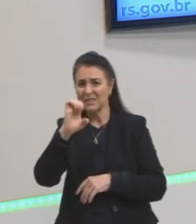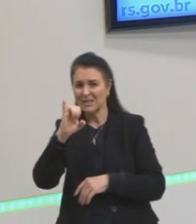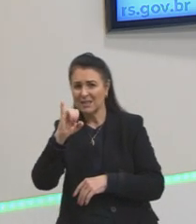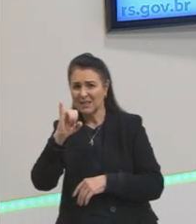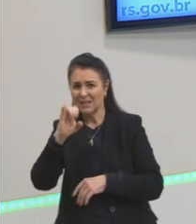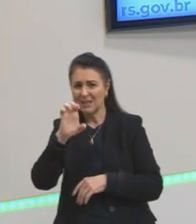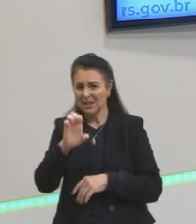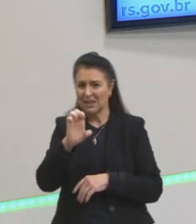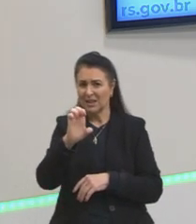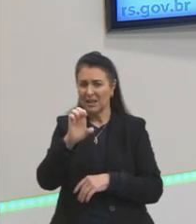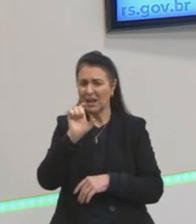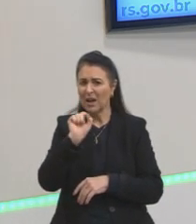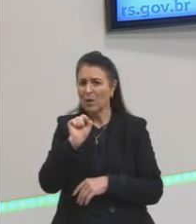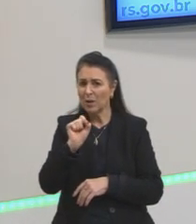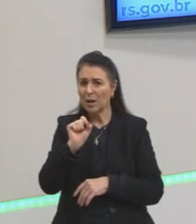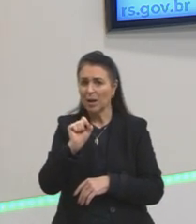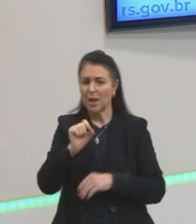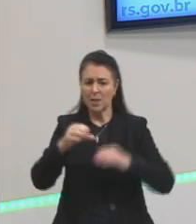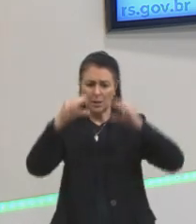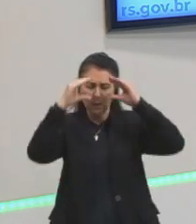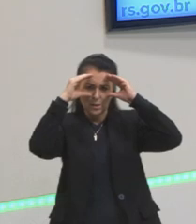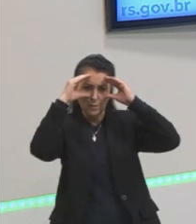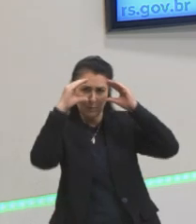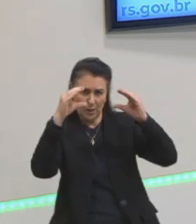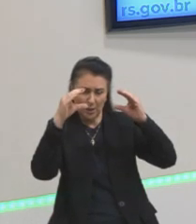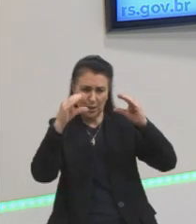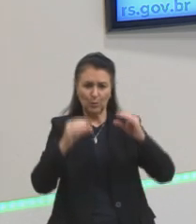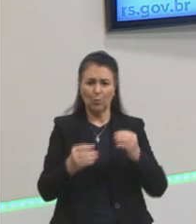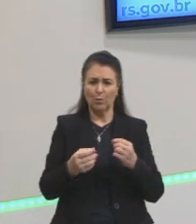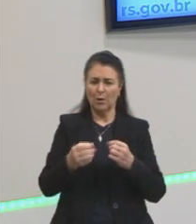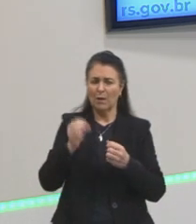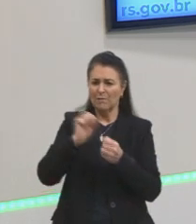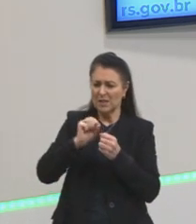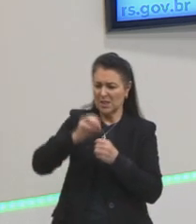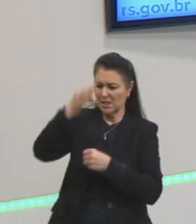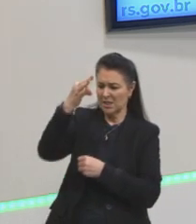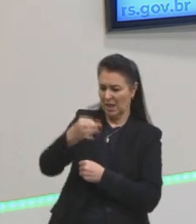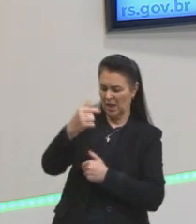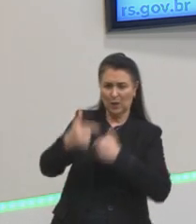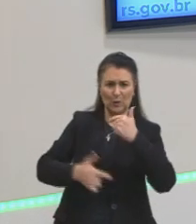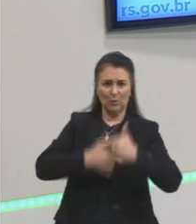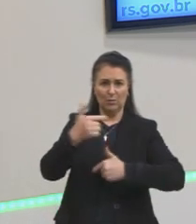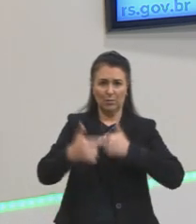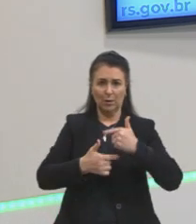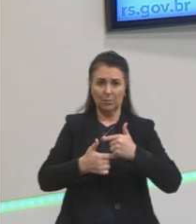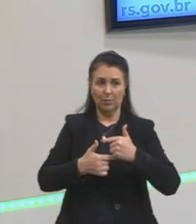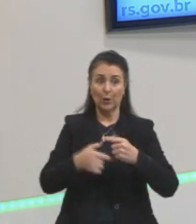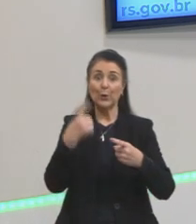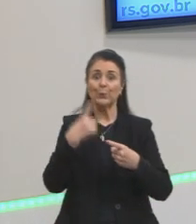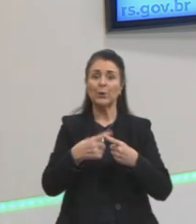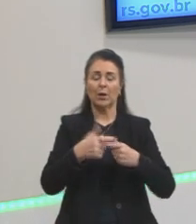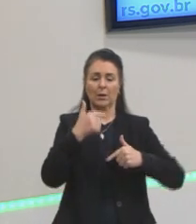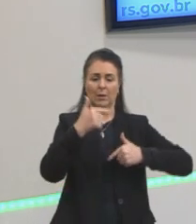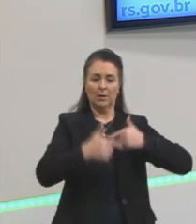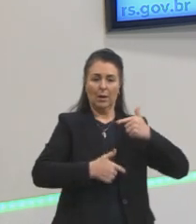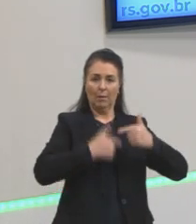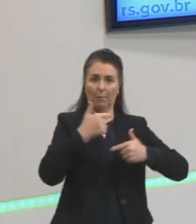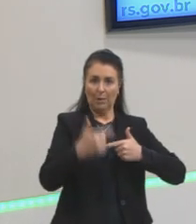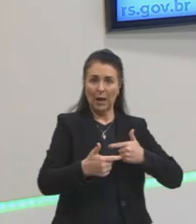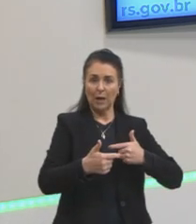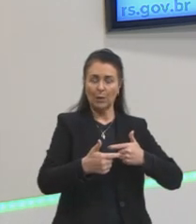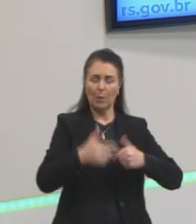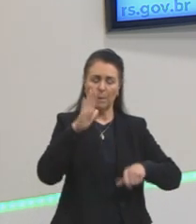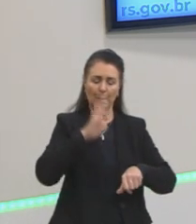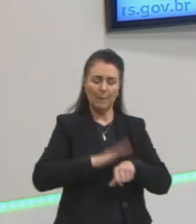essa Sesi é a disciplina a disciplina para o trabalho O trabalho com fim em si mesmo